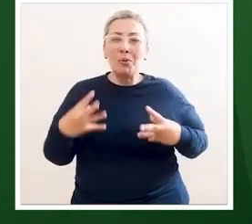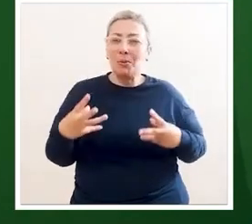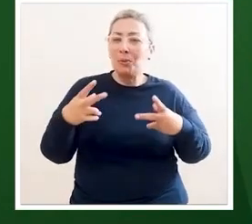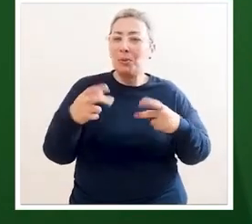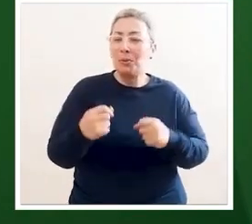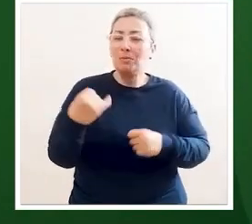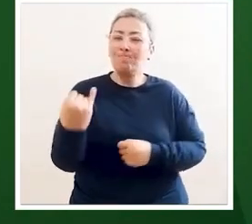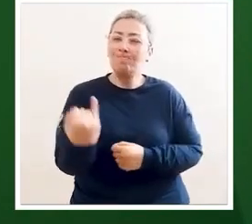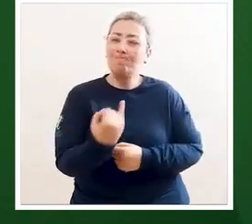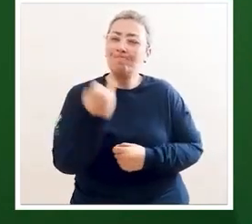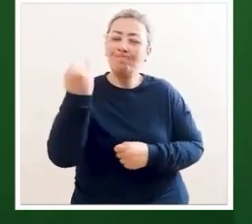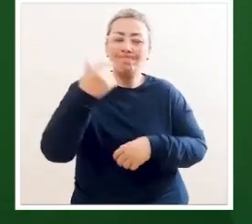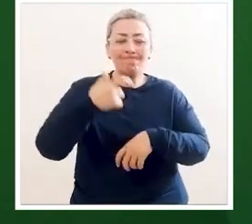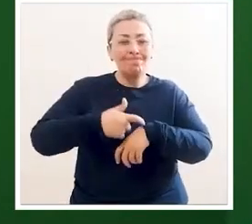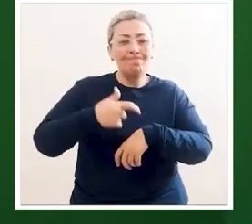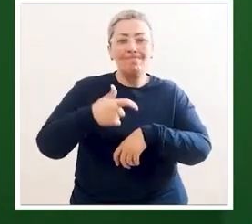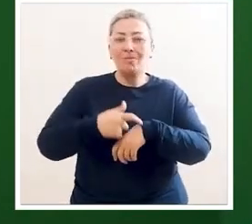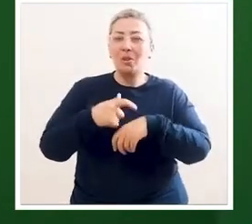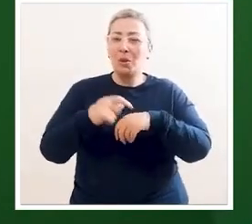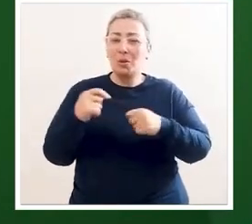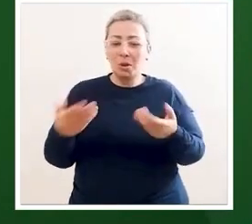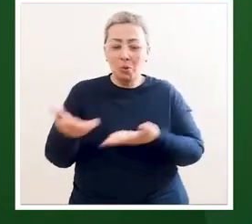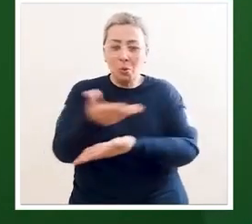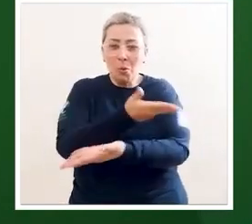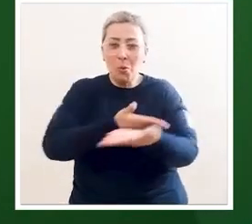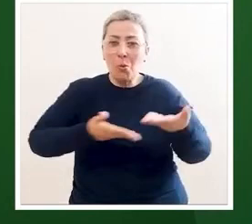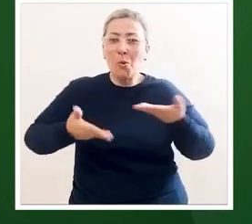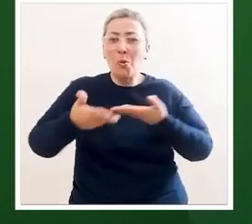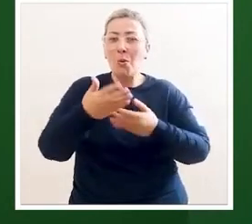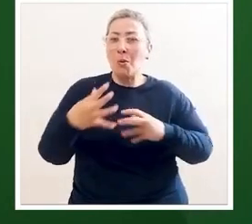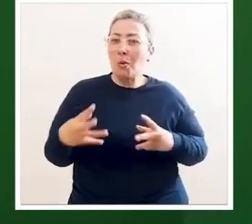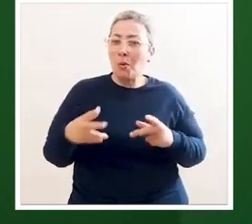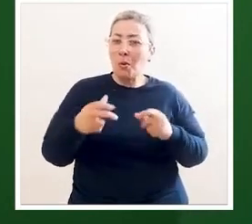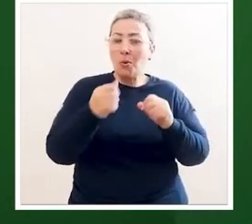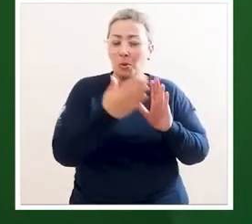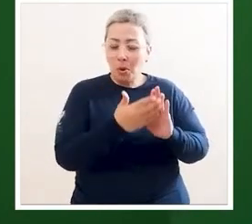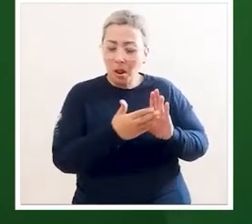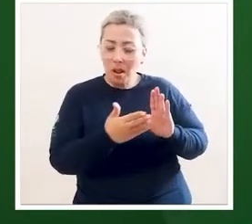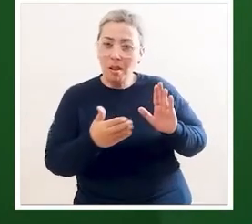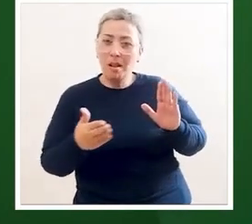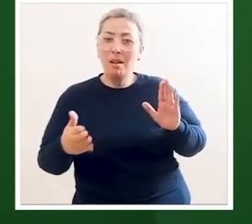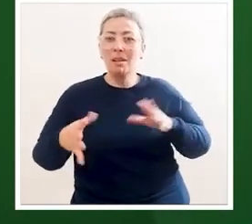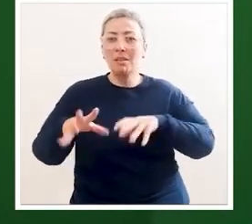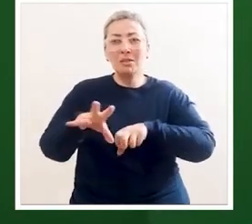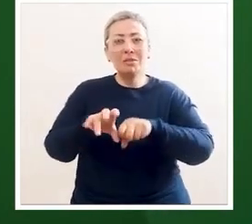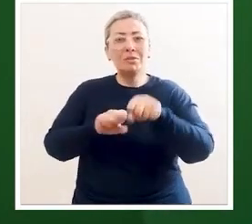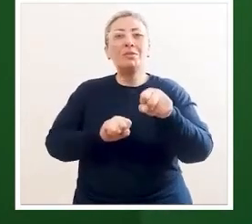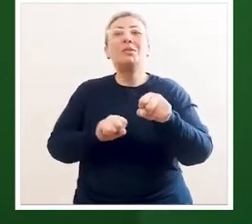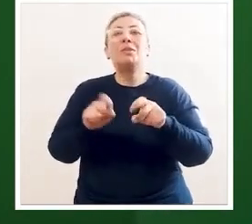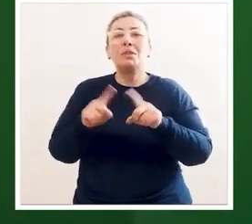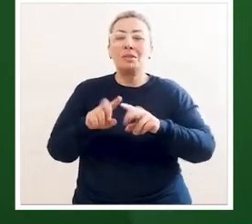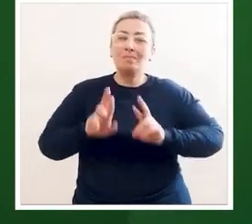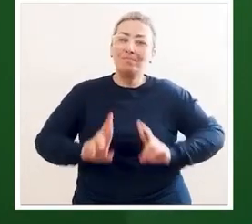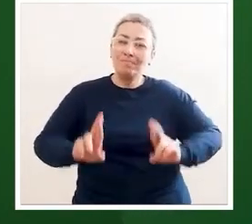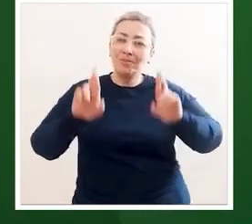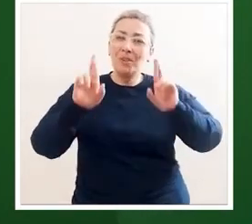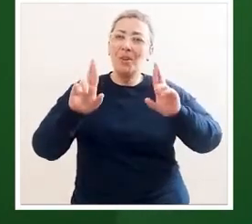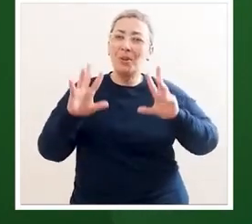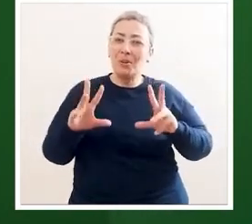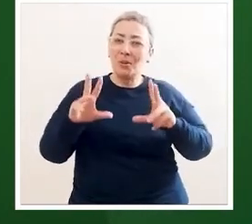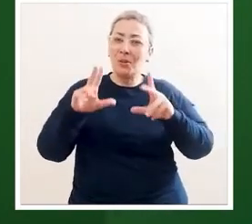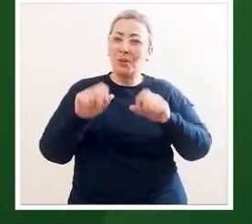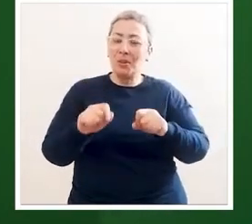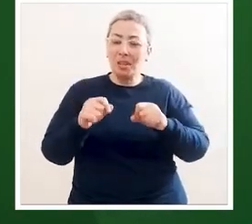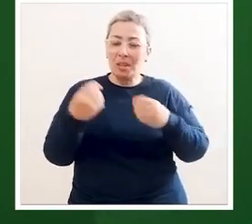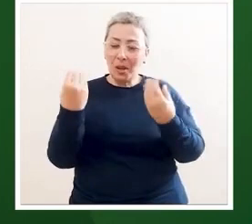dizer que foi muito importante esse momento todas essas trocas que tivemos ao longo do processo de formação Espero